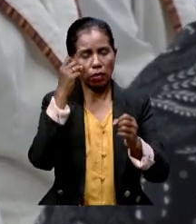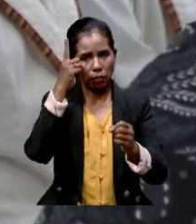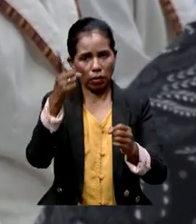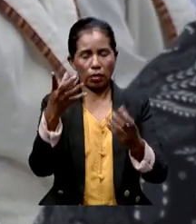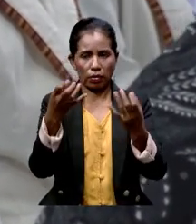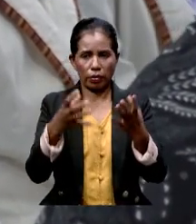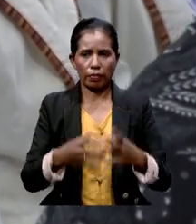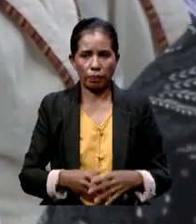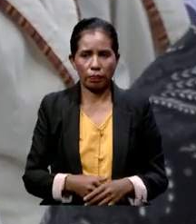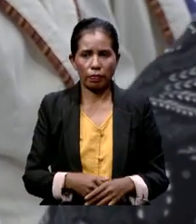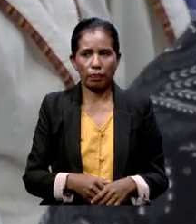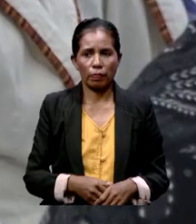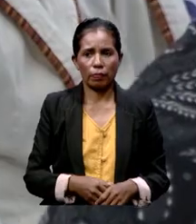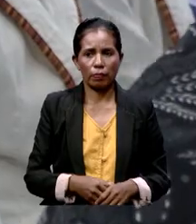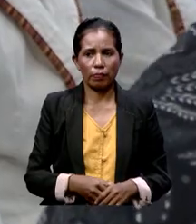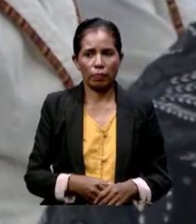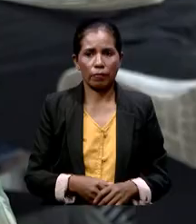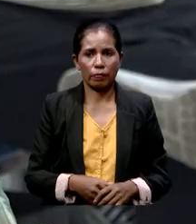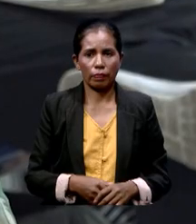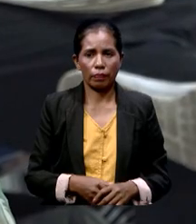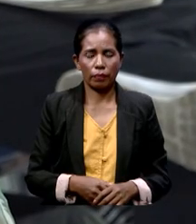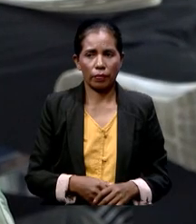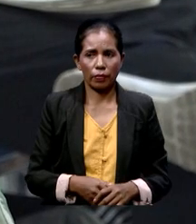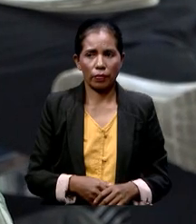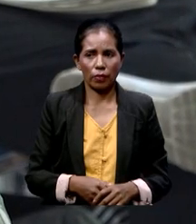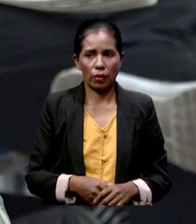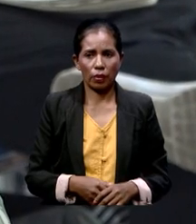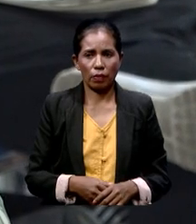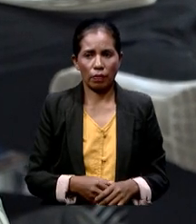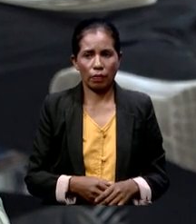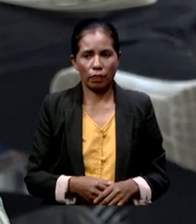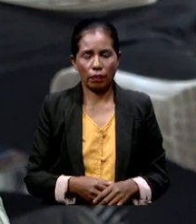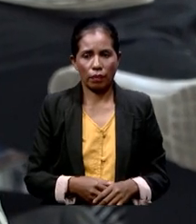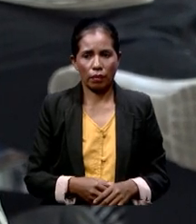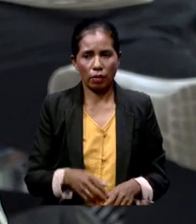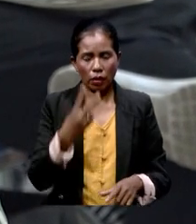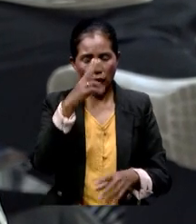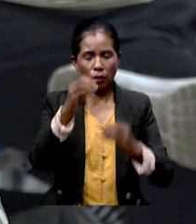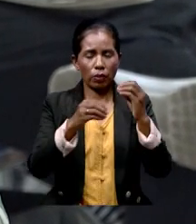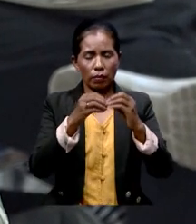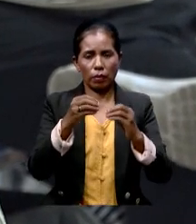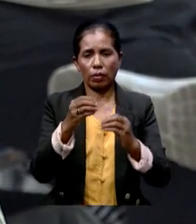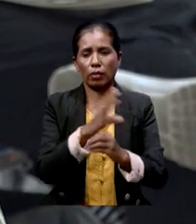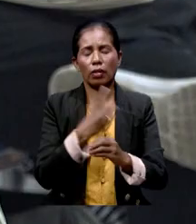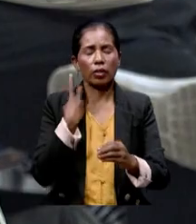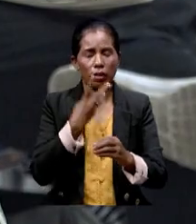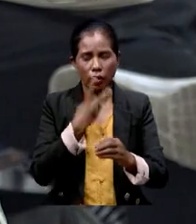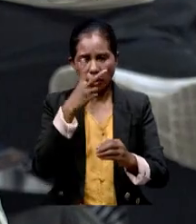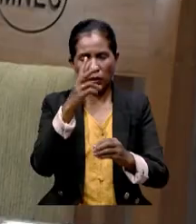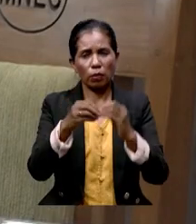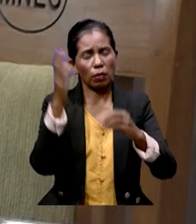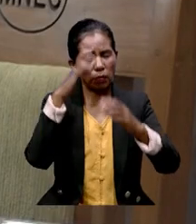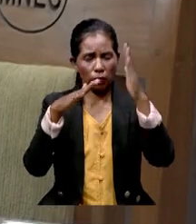preciso perceber isso. Porque o problema de poesia,